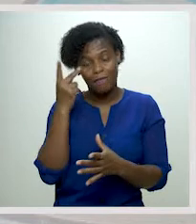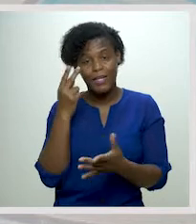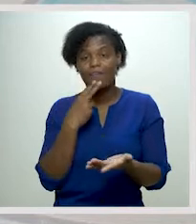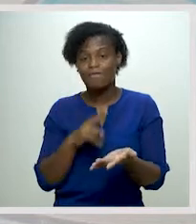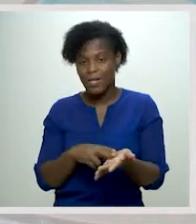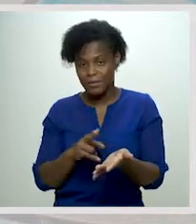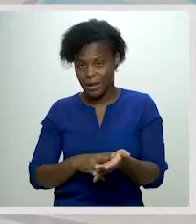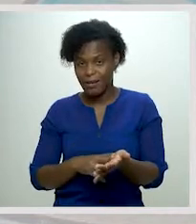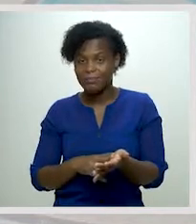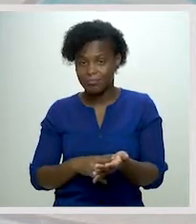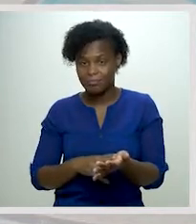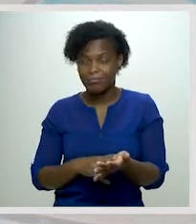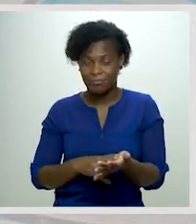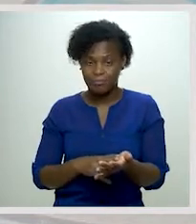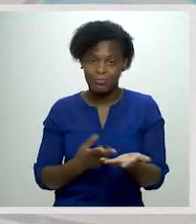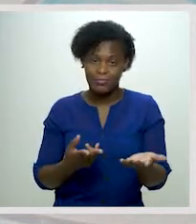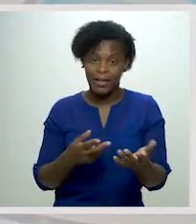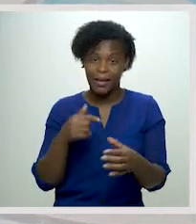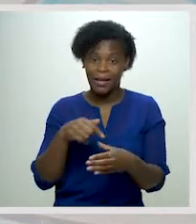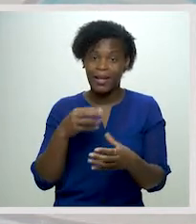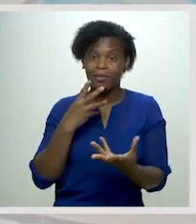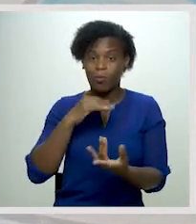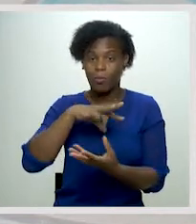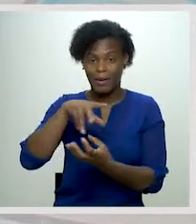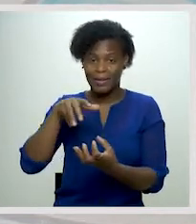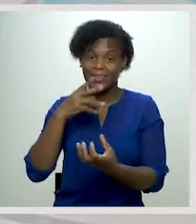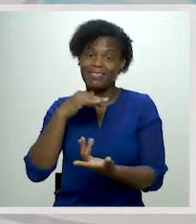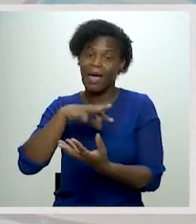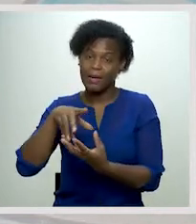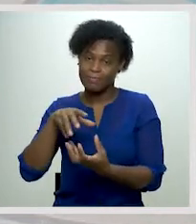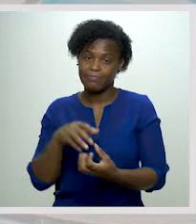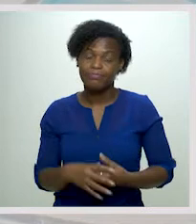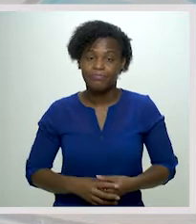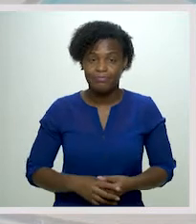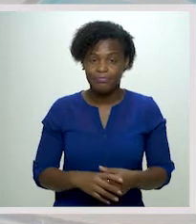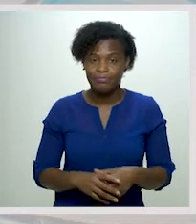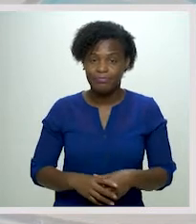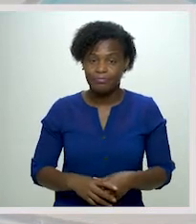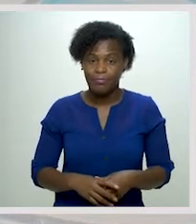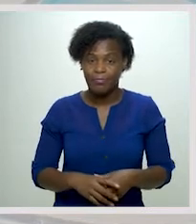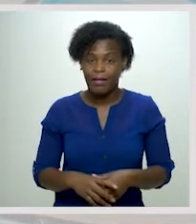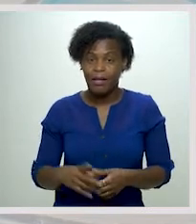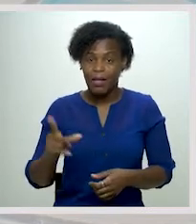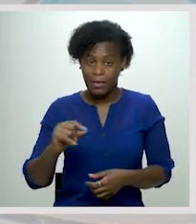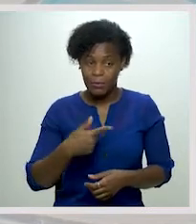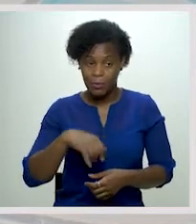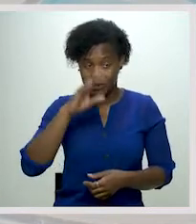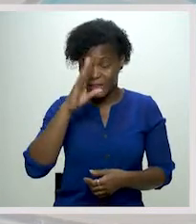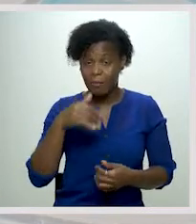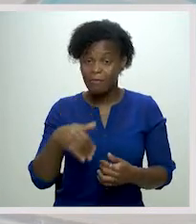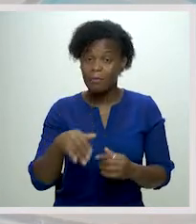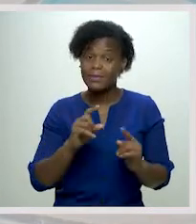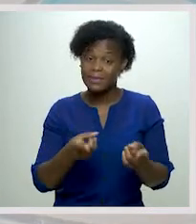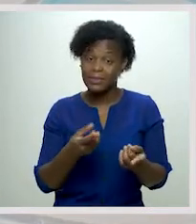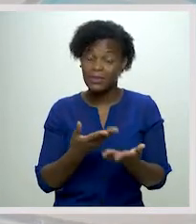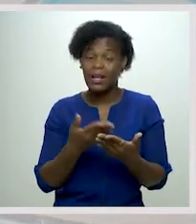vida propriamente dita no nosso planeta. E como sabemos, vamos